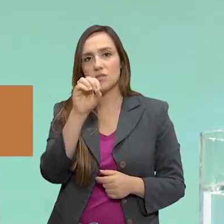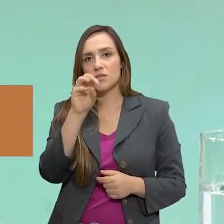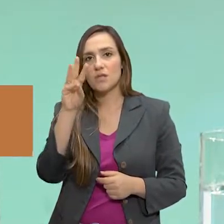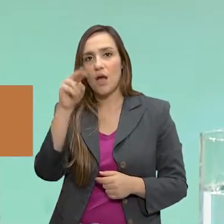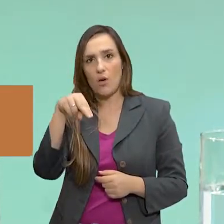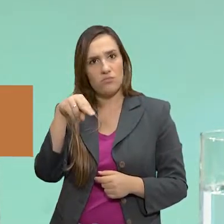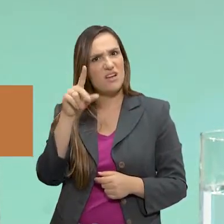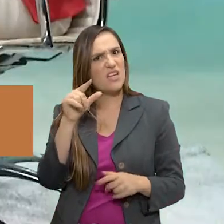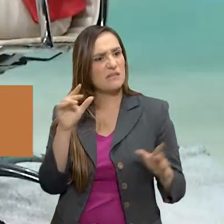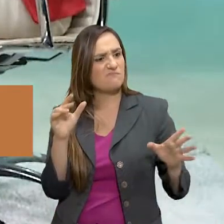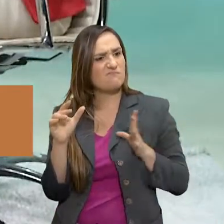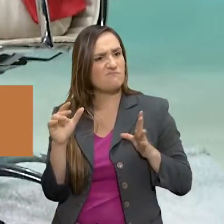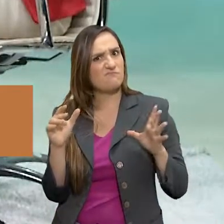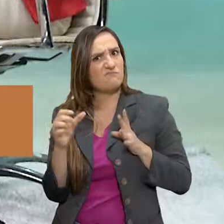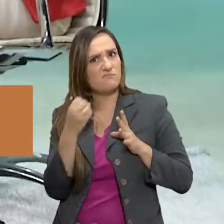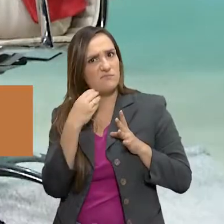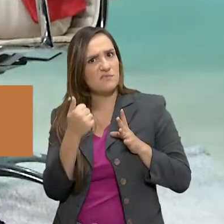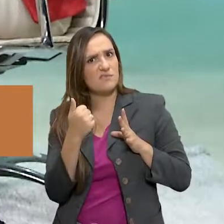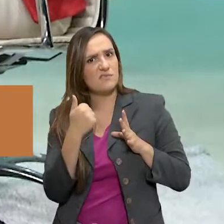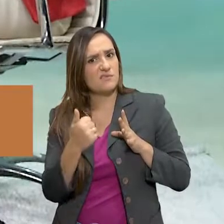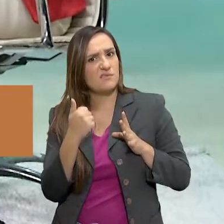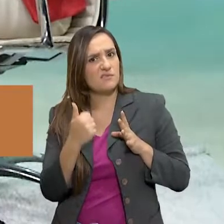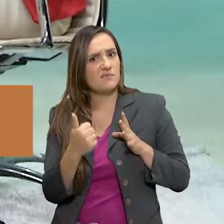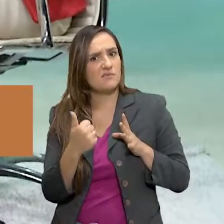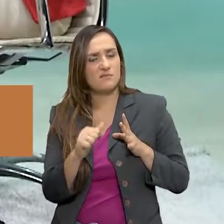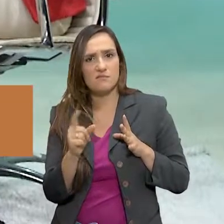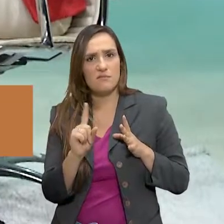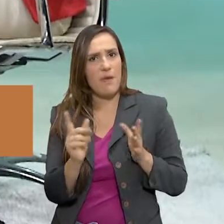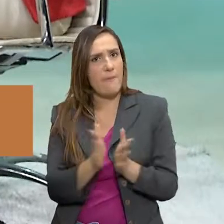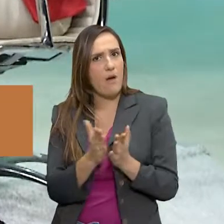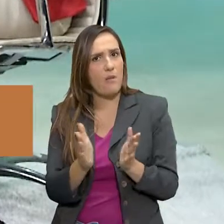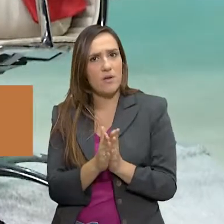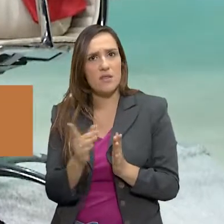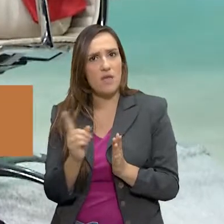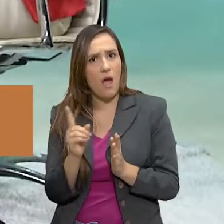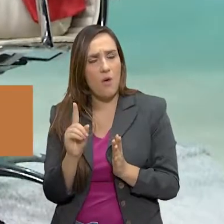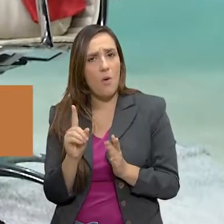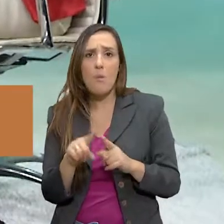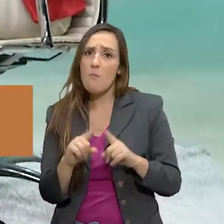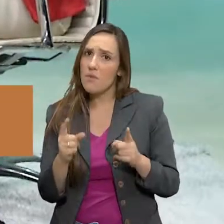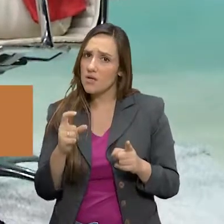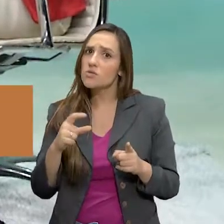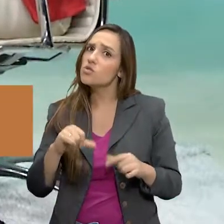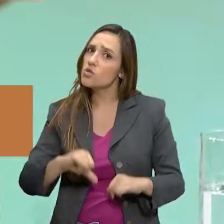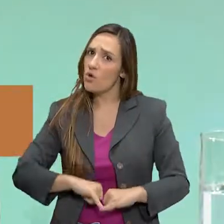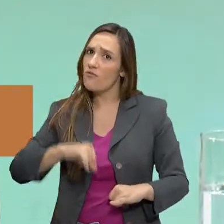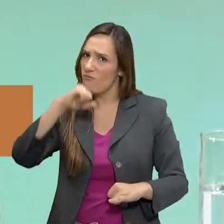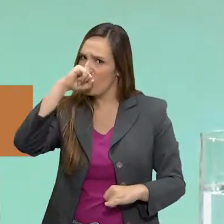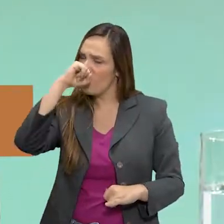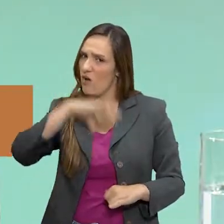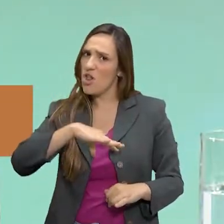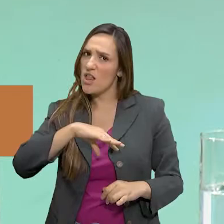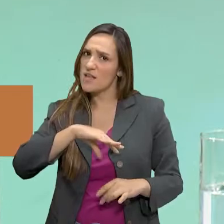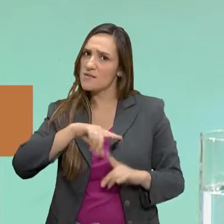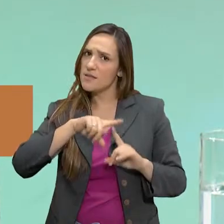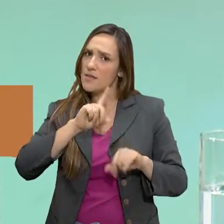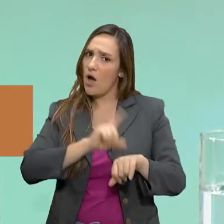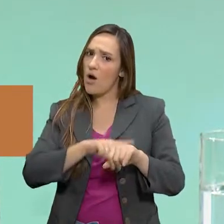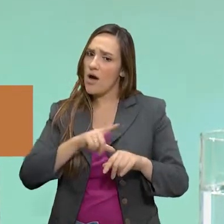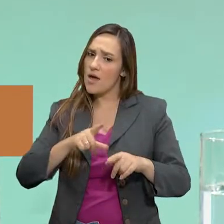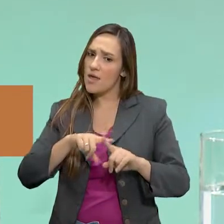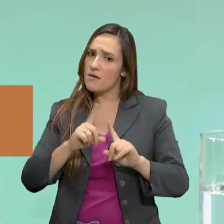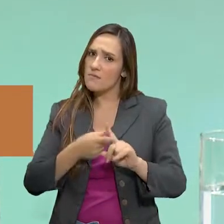Chantal, que tem uma situação financeira que não é de pobreza, e ela sofreu a